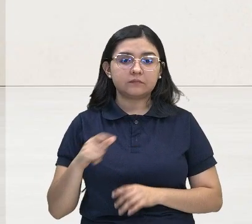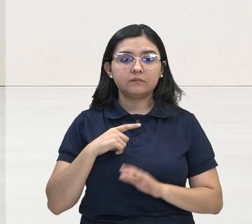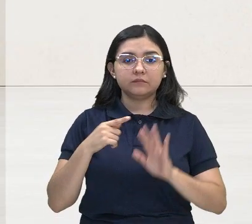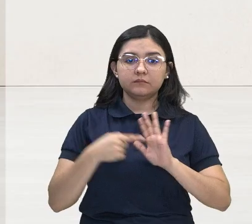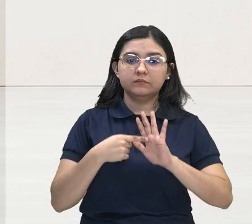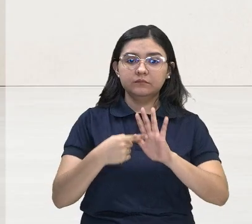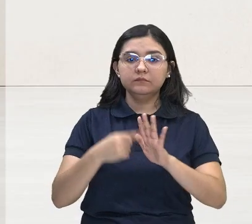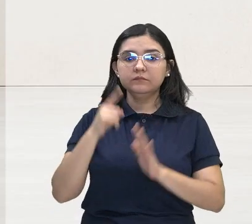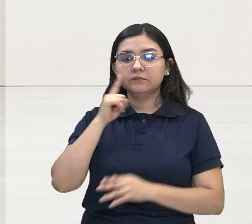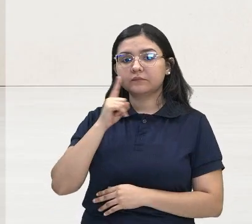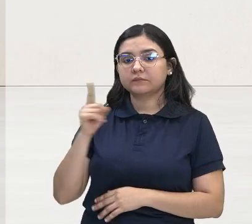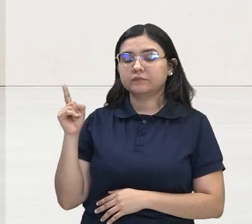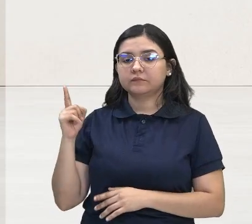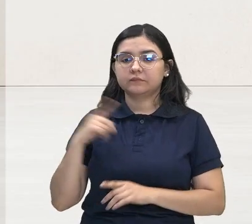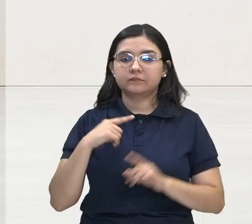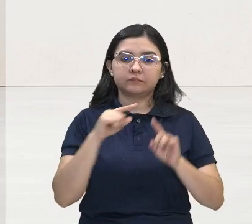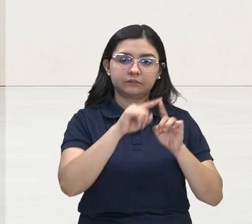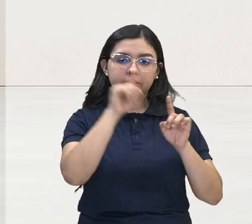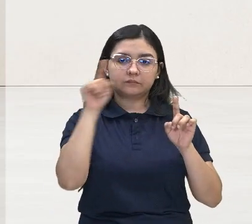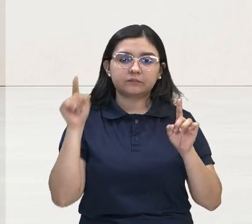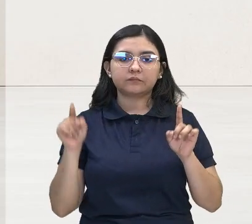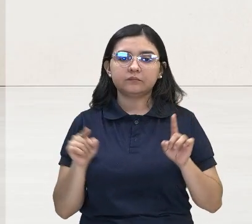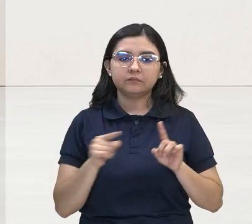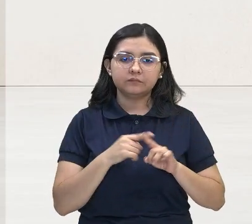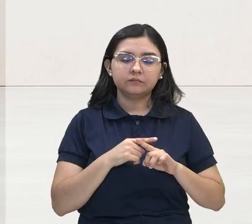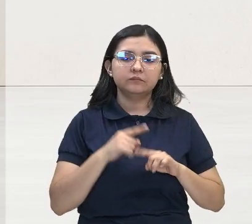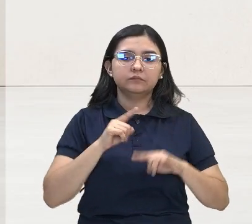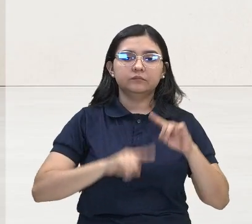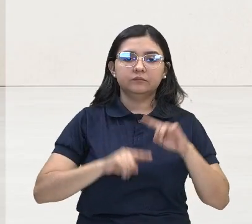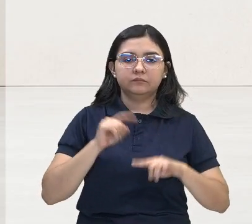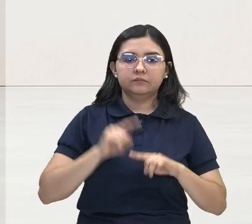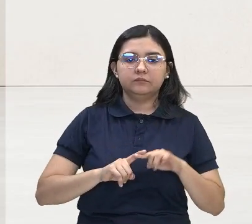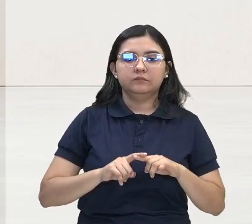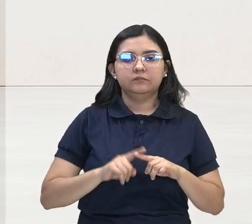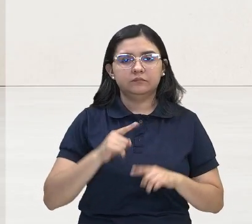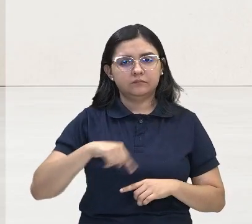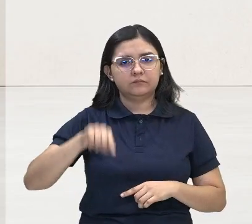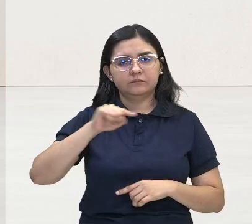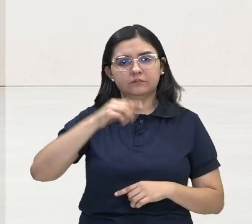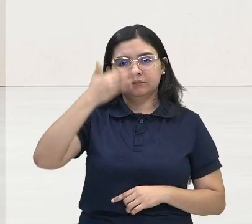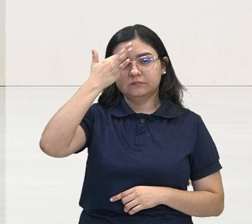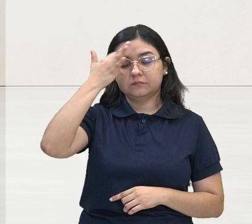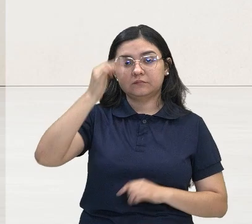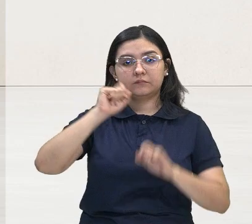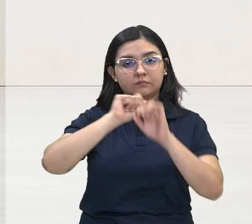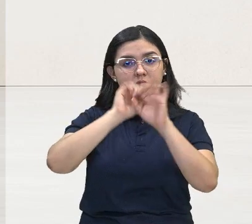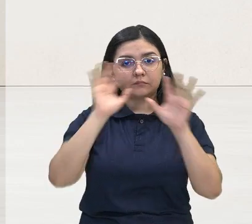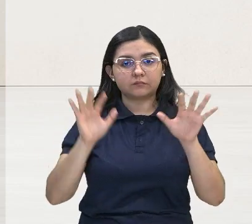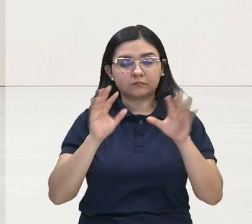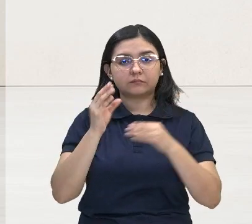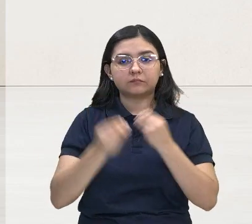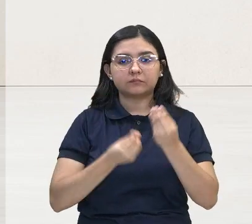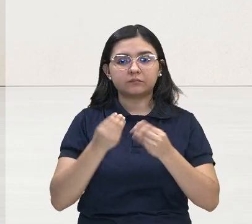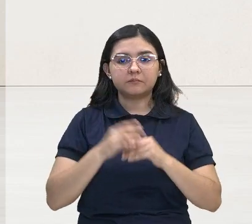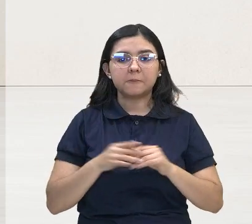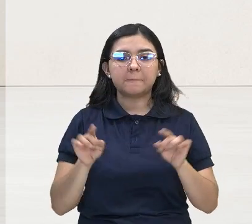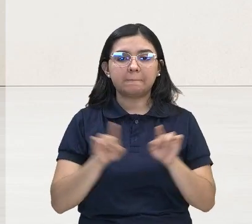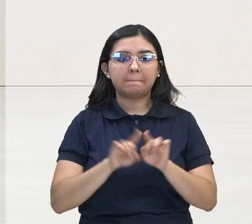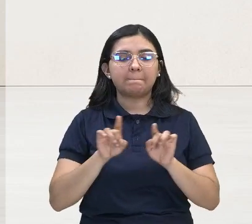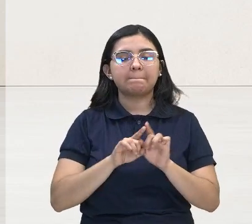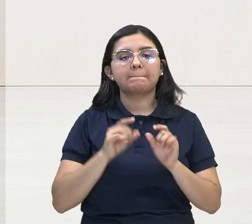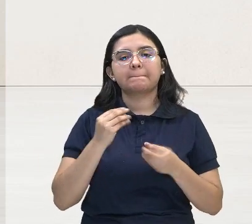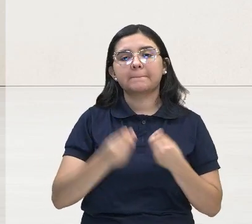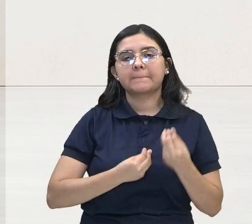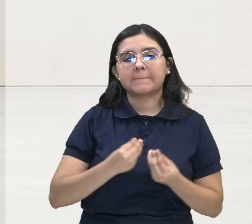vocês aqui o ciclo de vida de um produto, para vocês entenderem e reforçarem